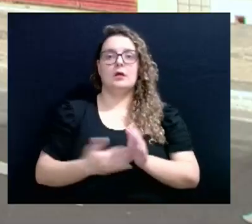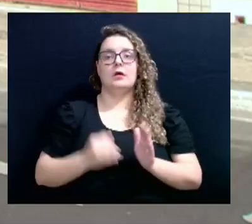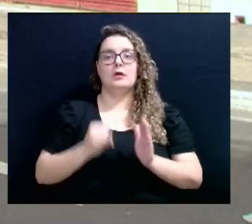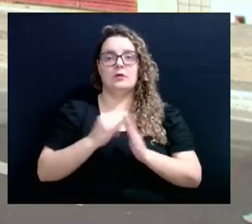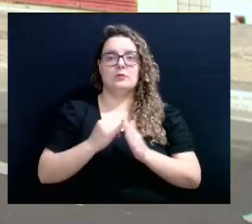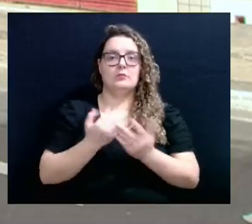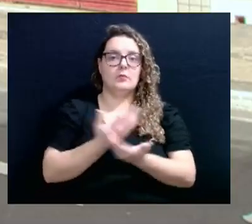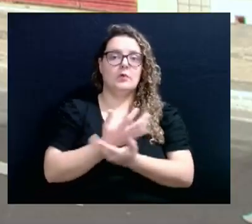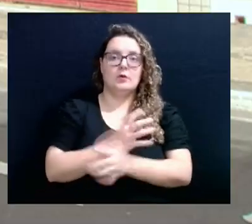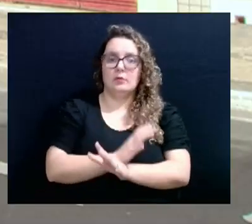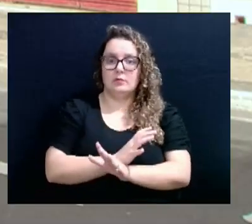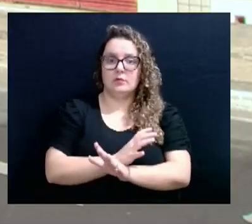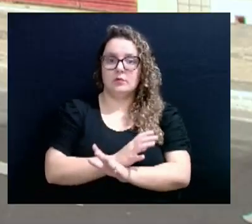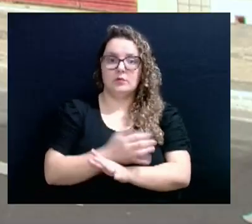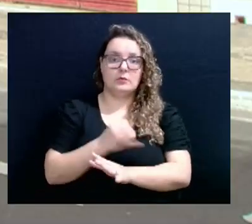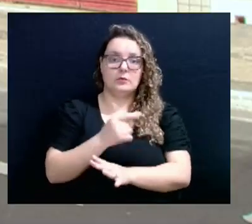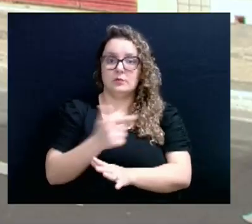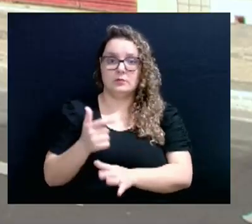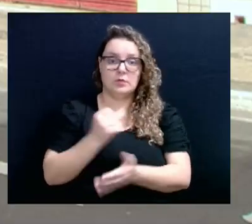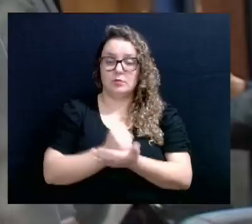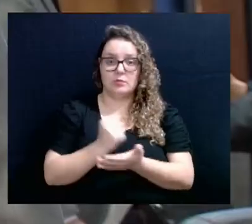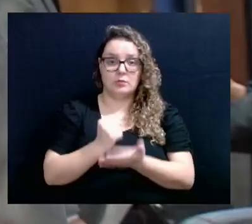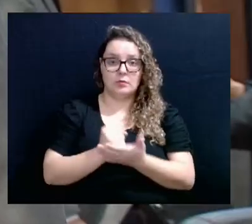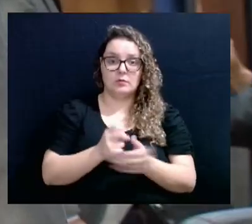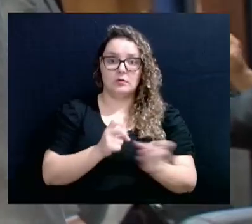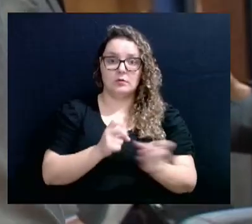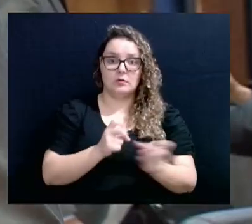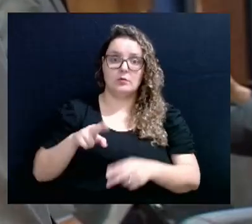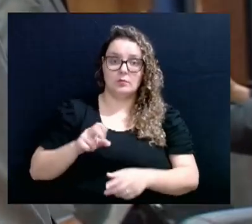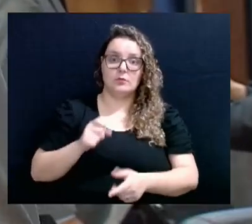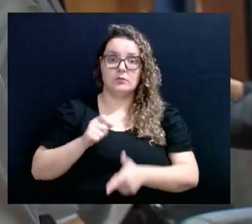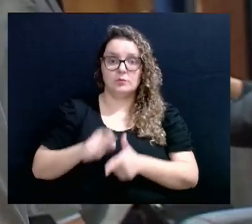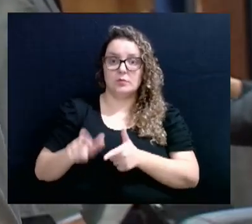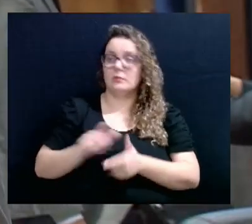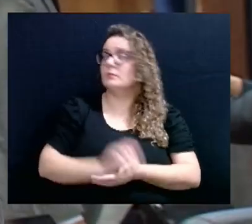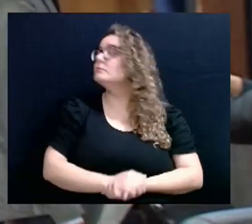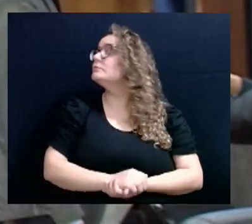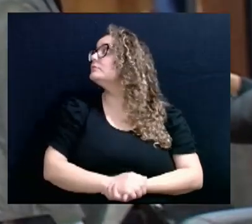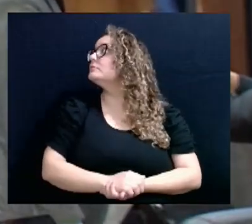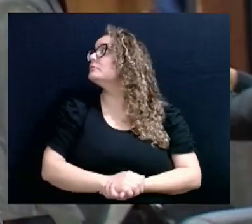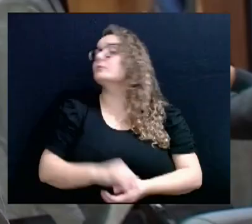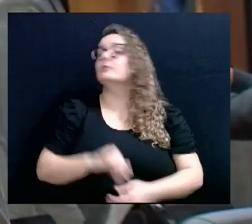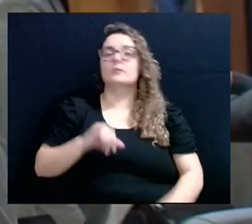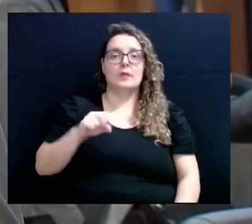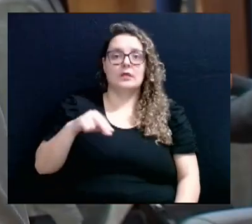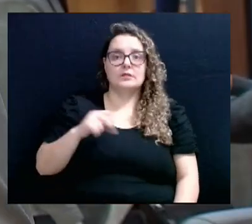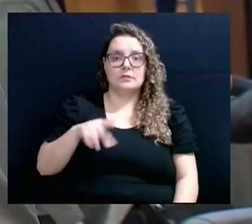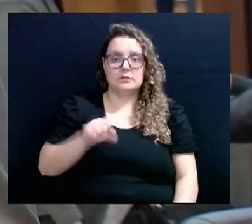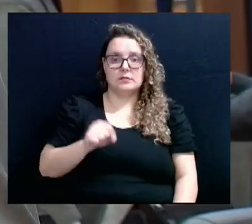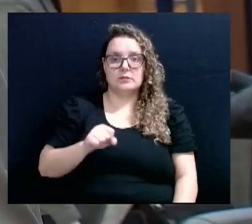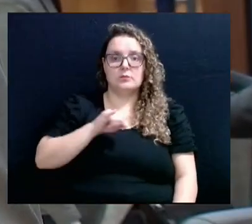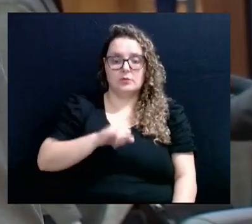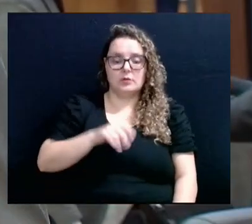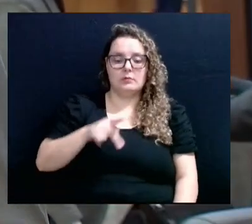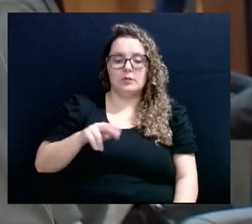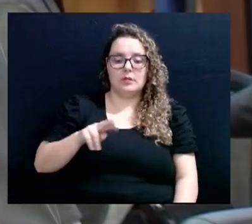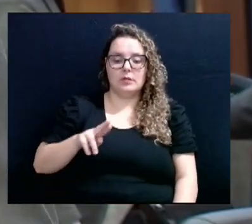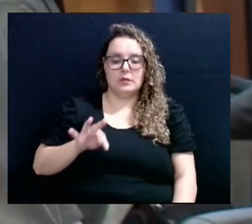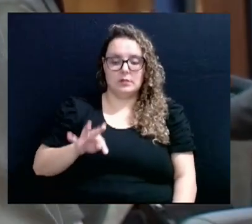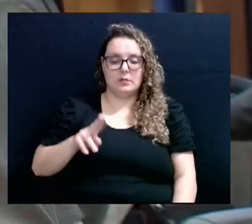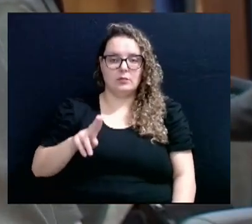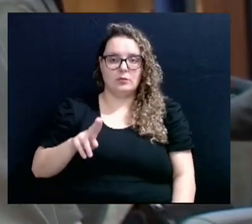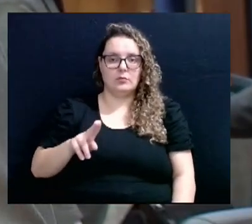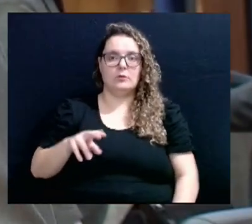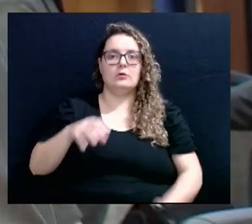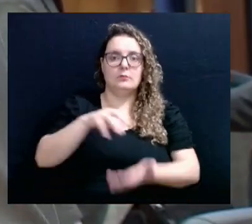sem um contrato de venda ou de aluguel. A isenção do IPTU para os imóveis do centro,